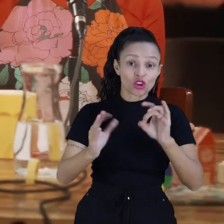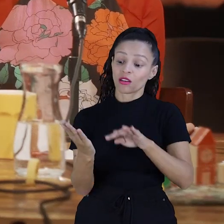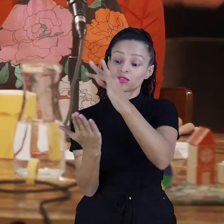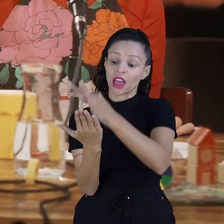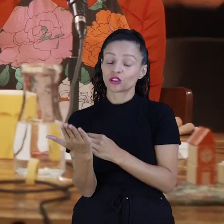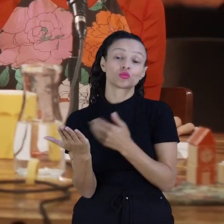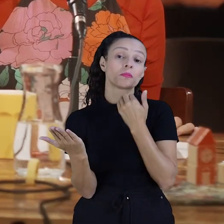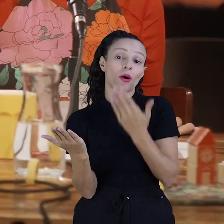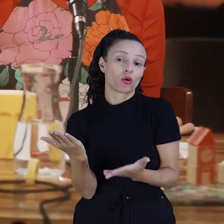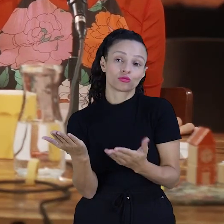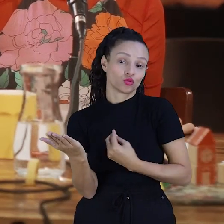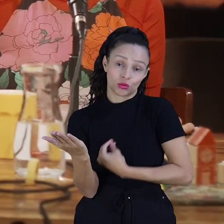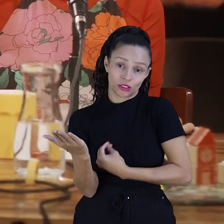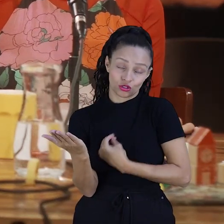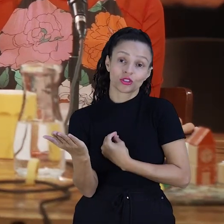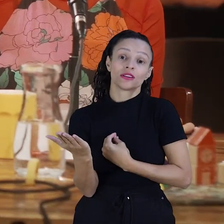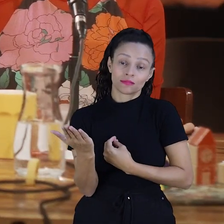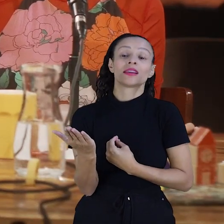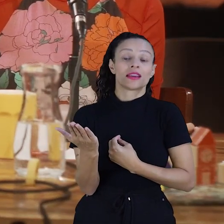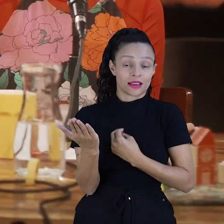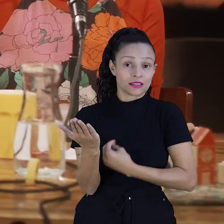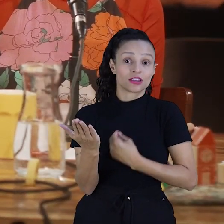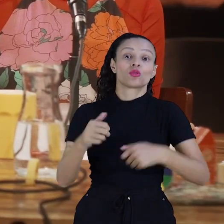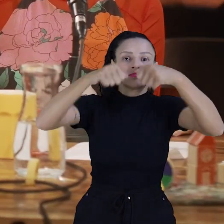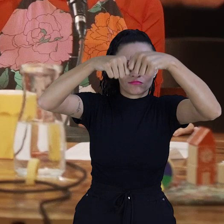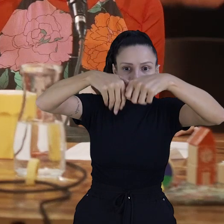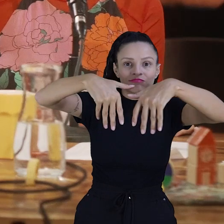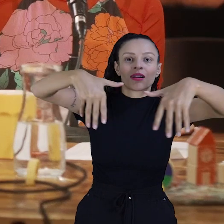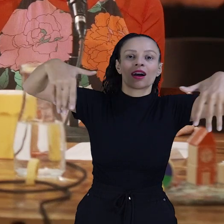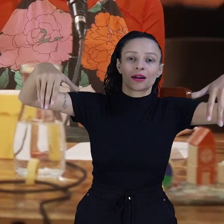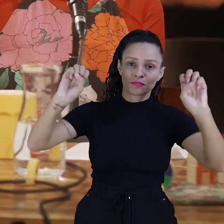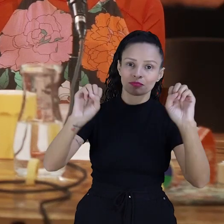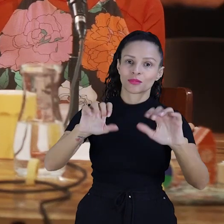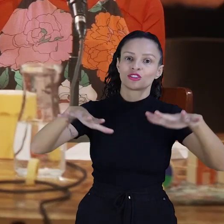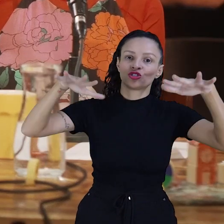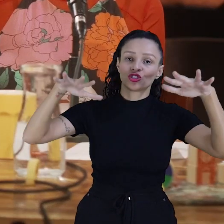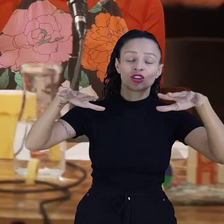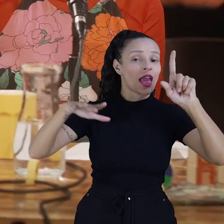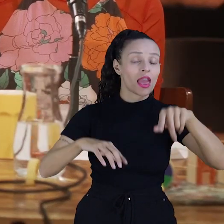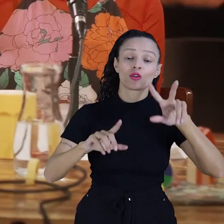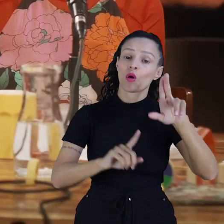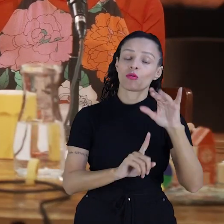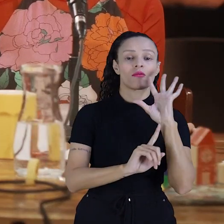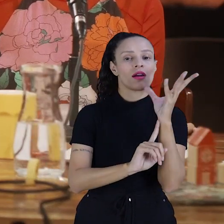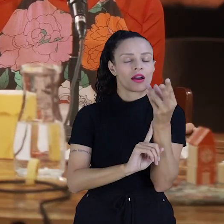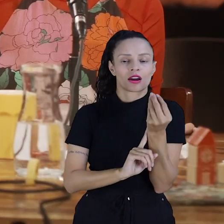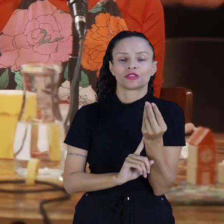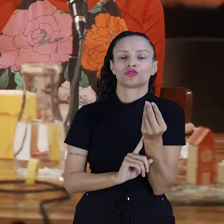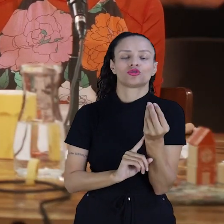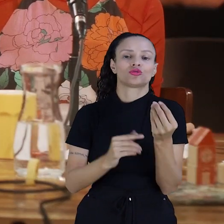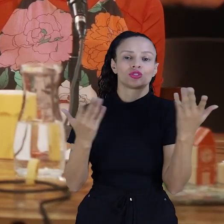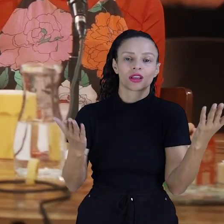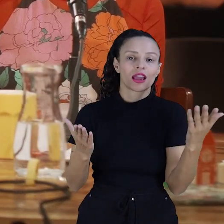fica só no texto, ela não existe. Ela existe quando o pano abre e a magia acontece, né? É como uma obra de arte, é